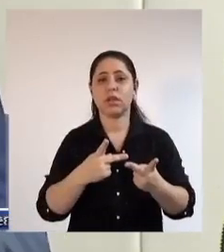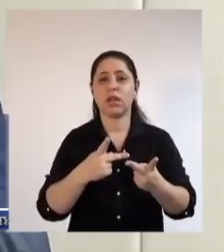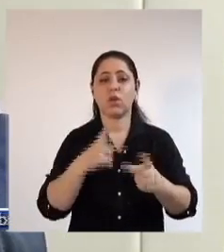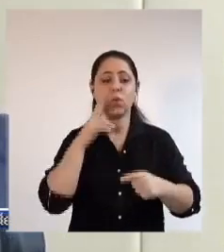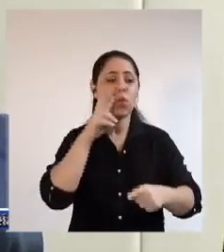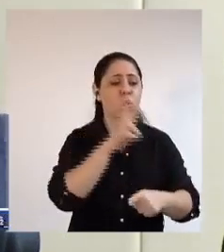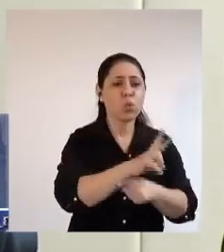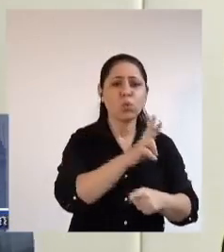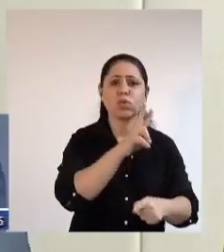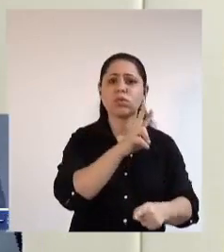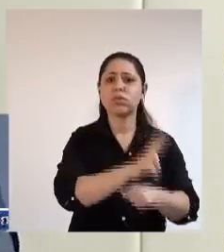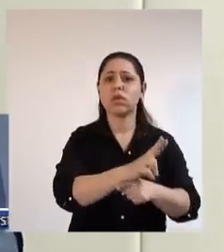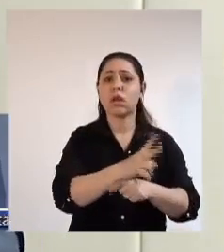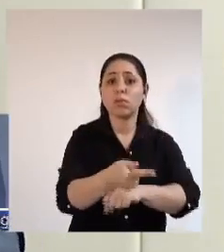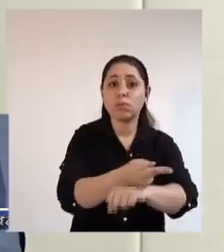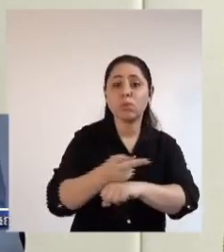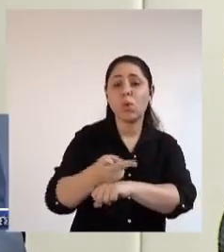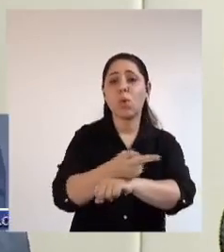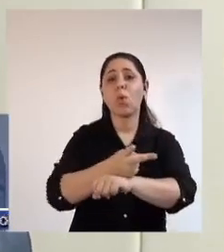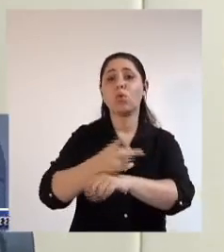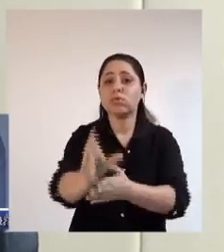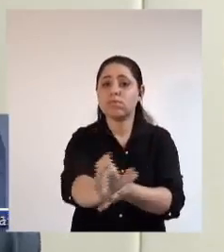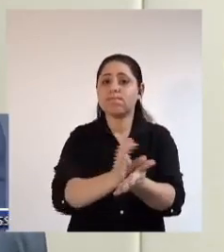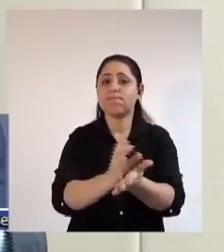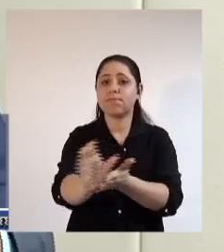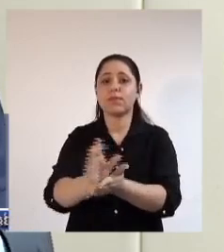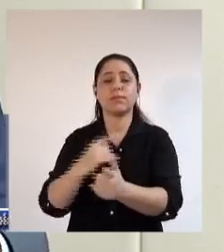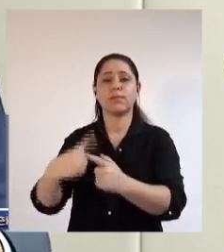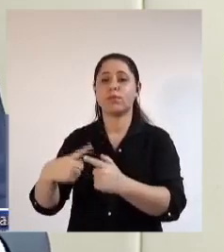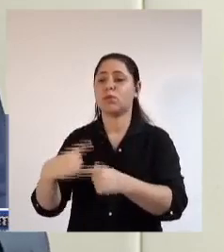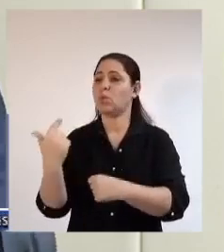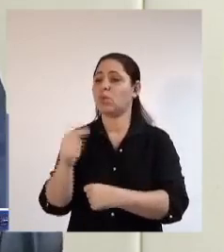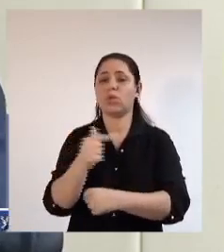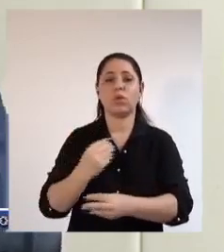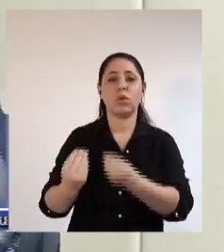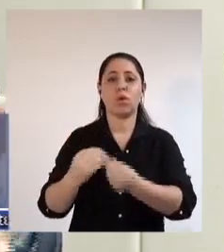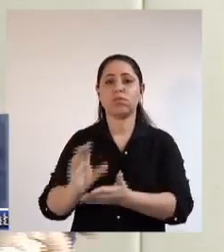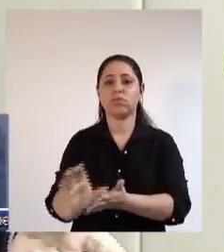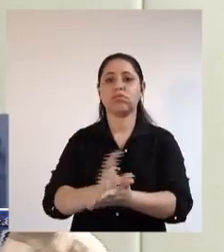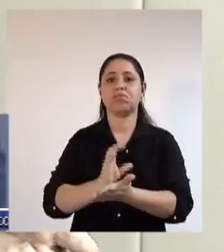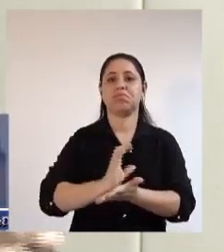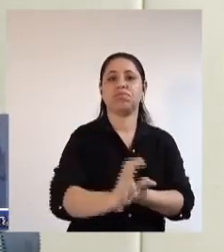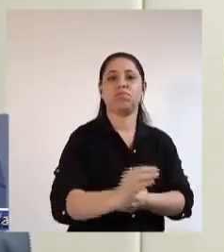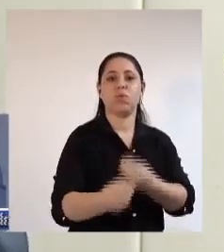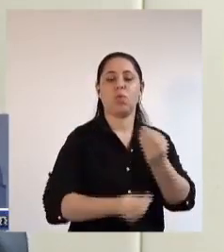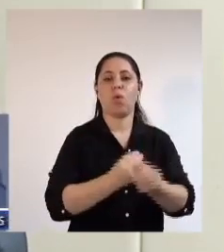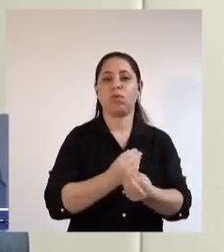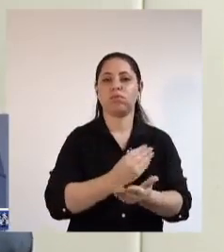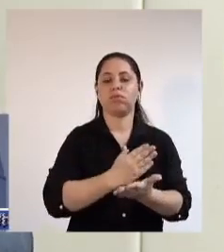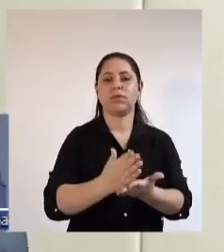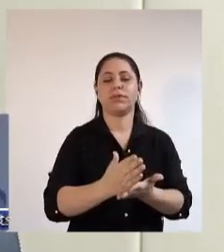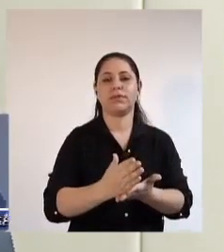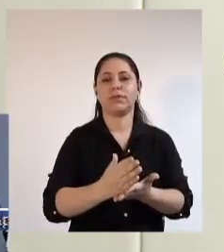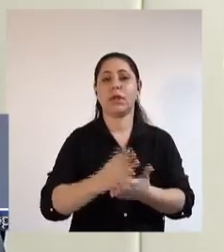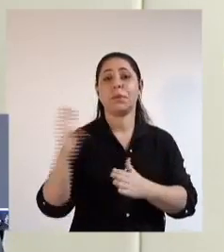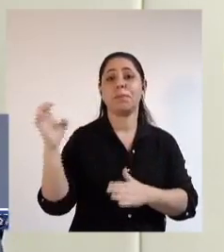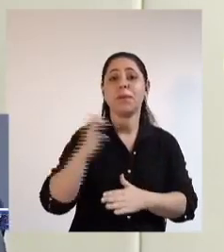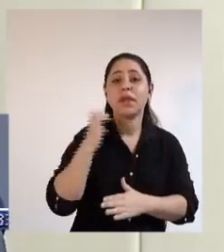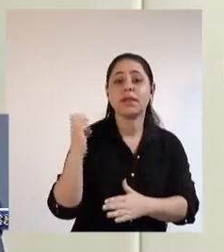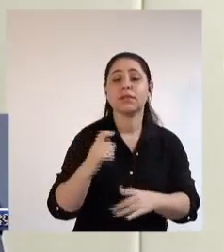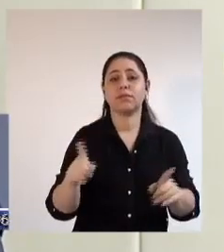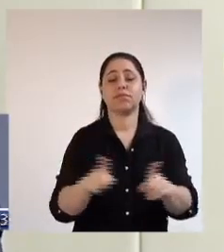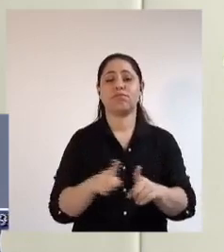conservação na busca de recursos porque não têm como aportar recursos ué principalmente os recursos iniciativa privada que poderiam ser